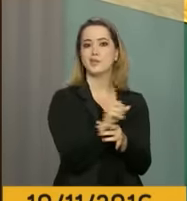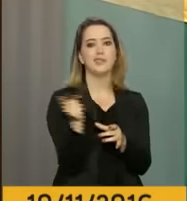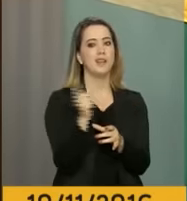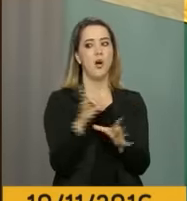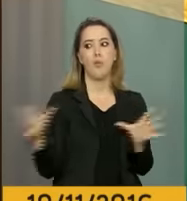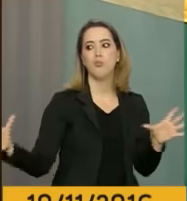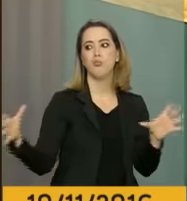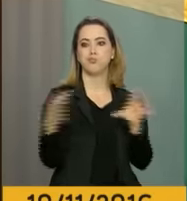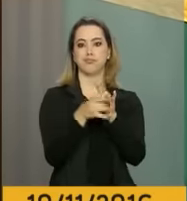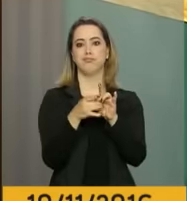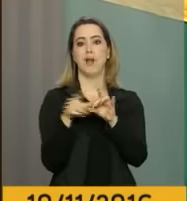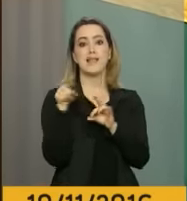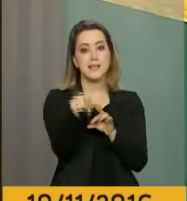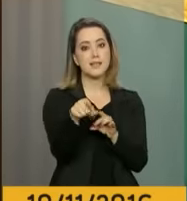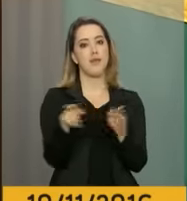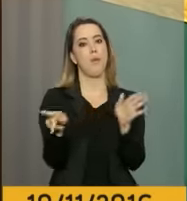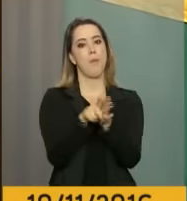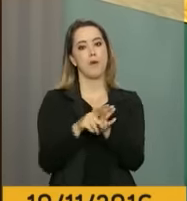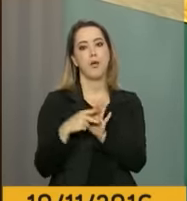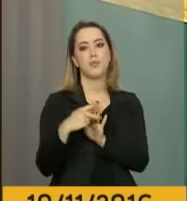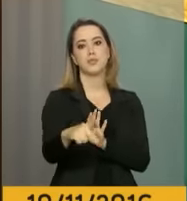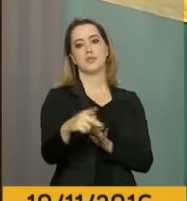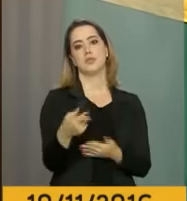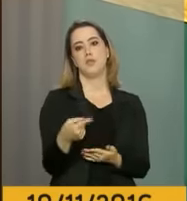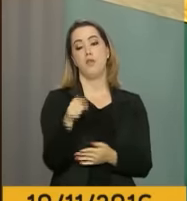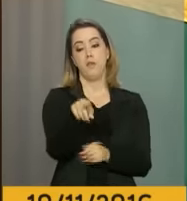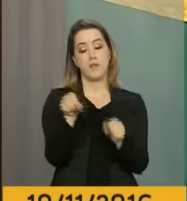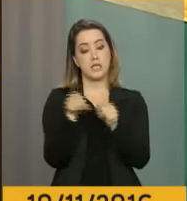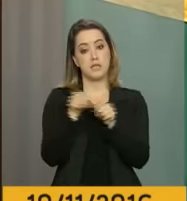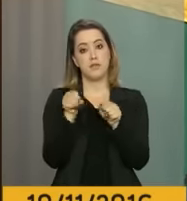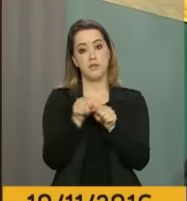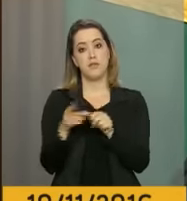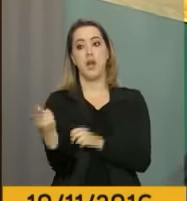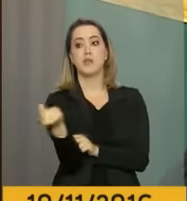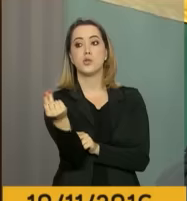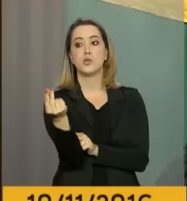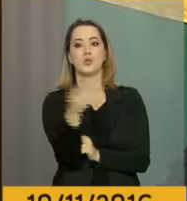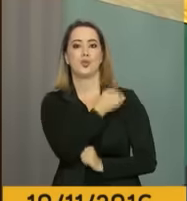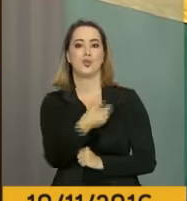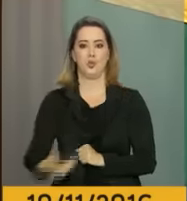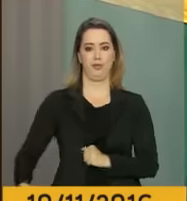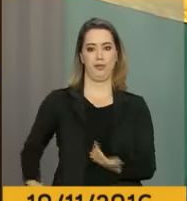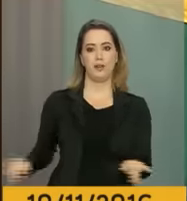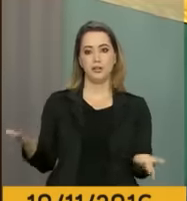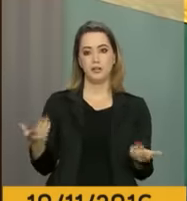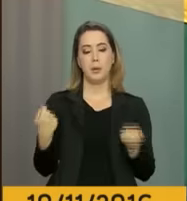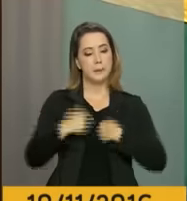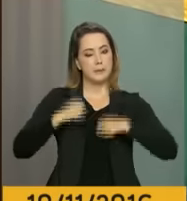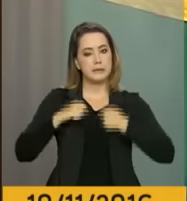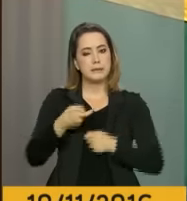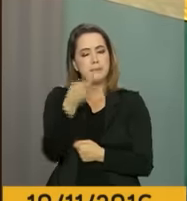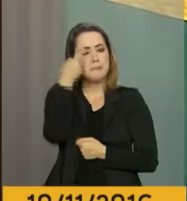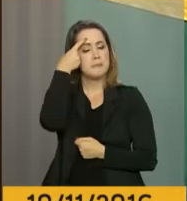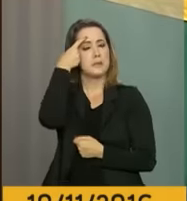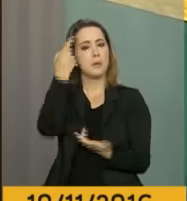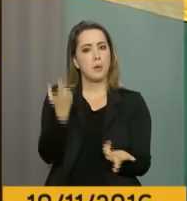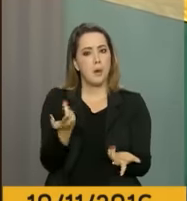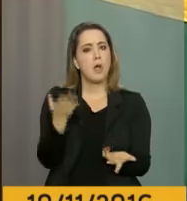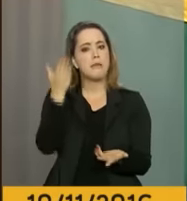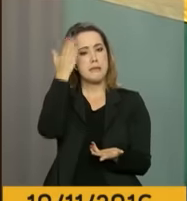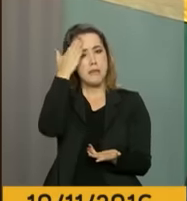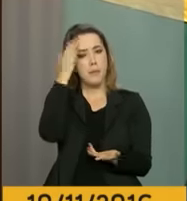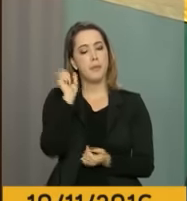seu. É você que faz o dinheiro público. Então, é preciso realmente ter consciência de